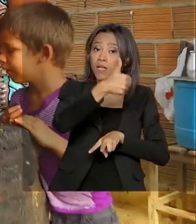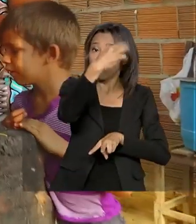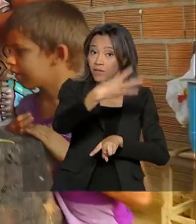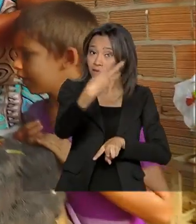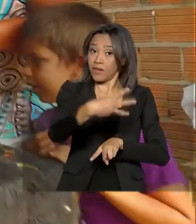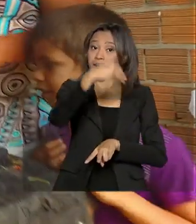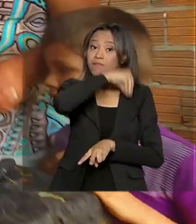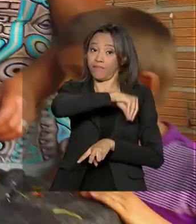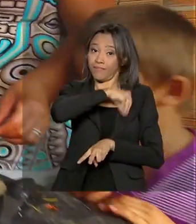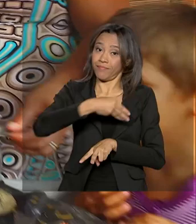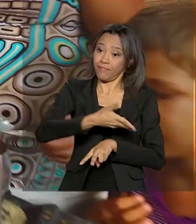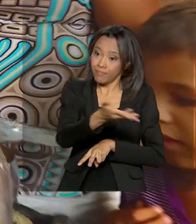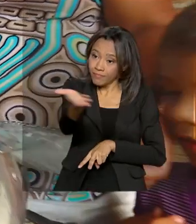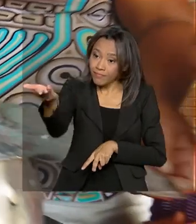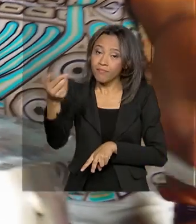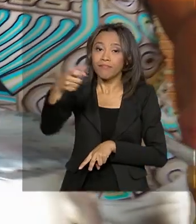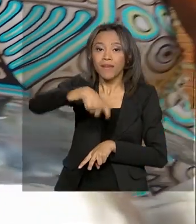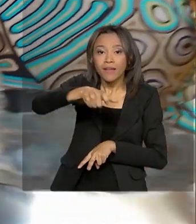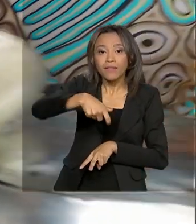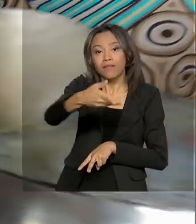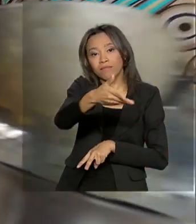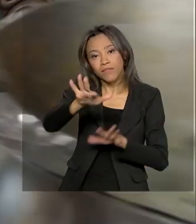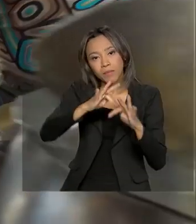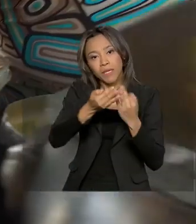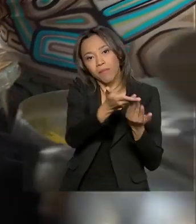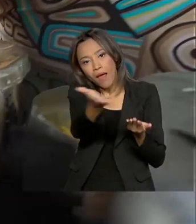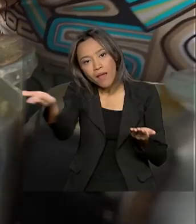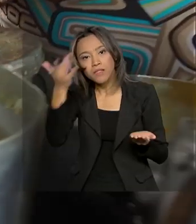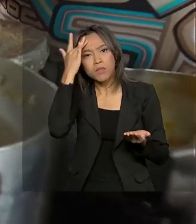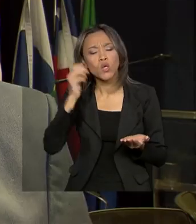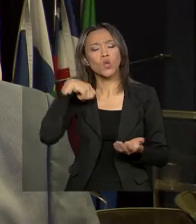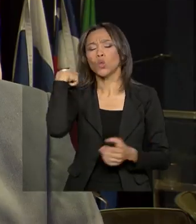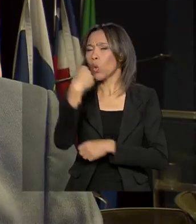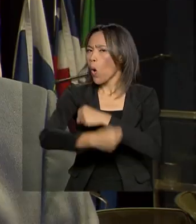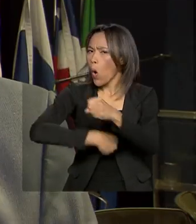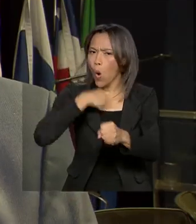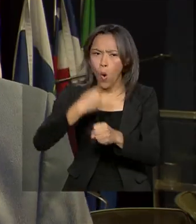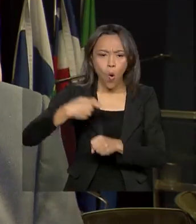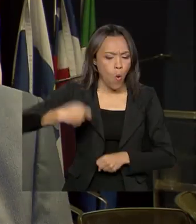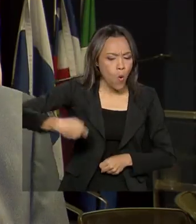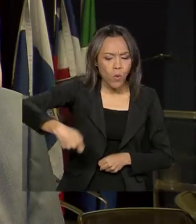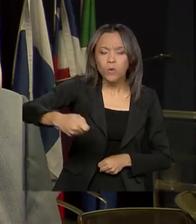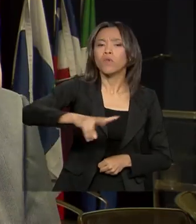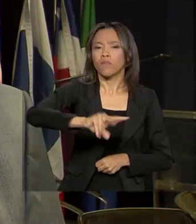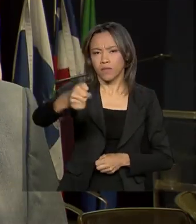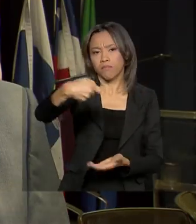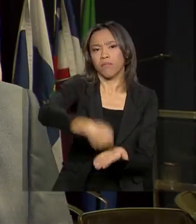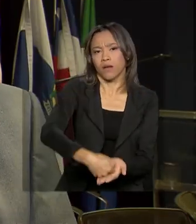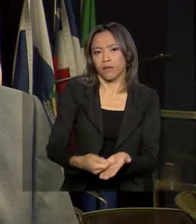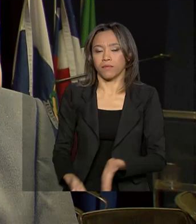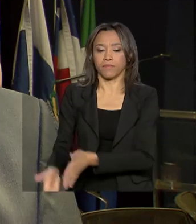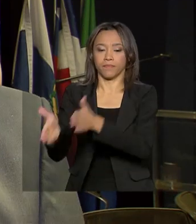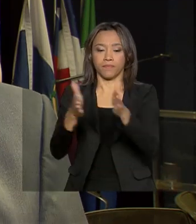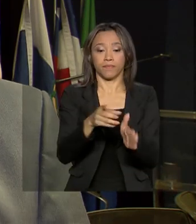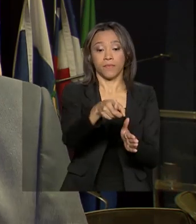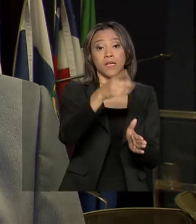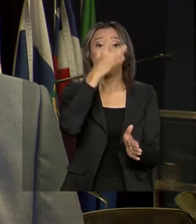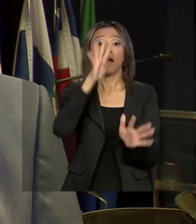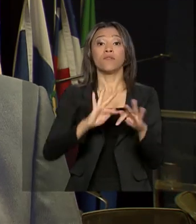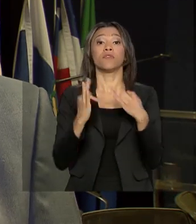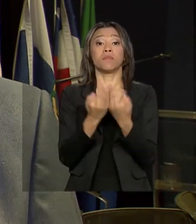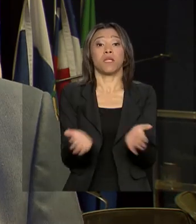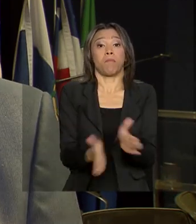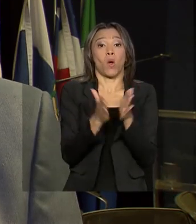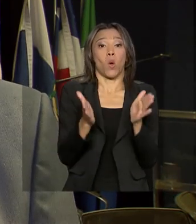esses beneficiários, que a partir de agora será pago todo ano. Na economia das famílias mais pobres vai entrar mais